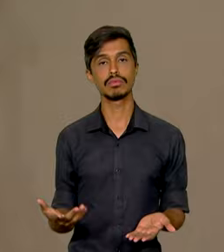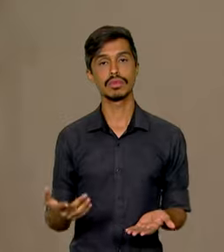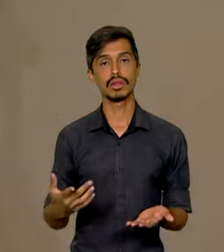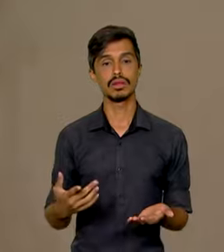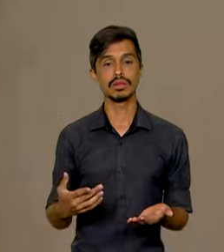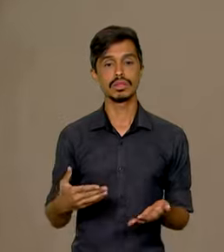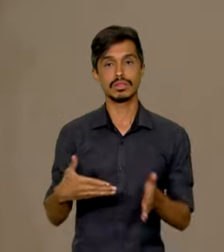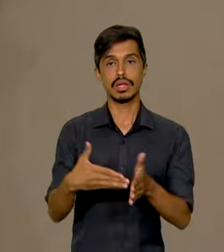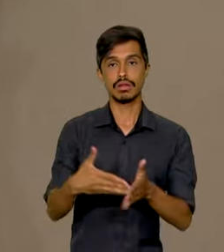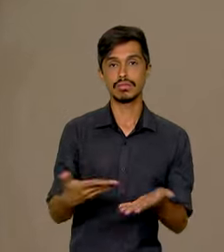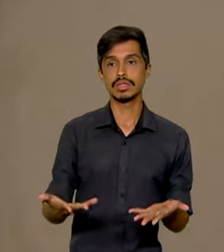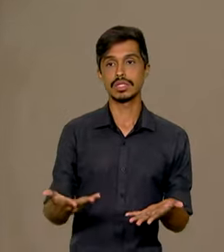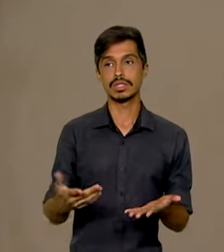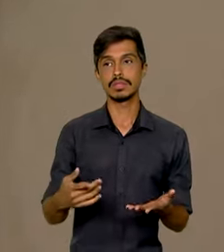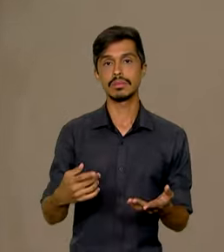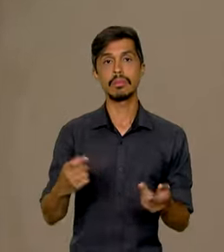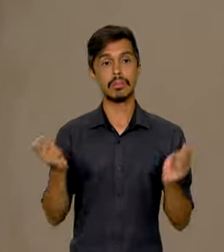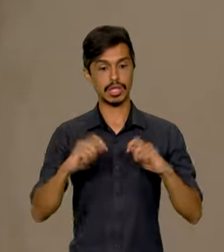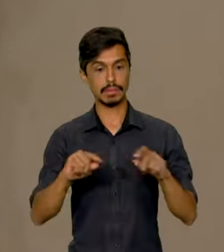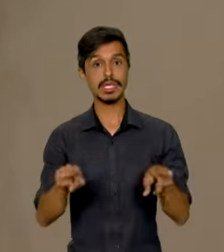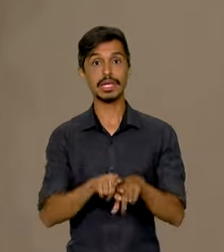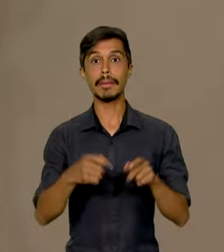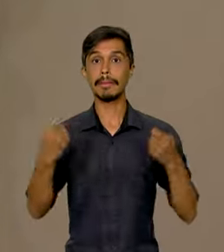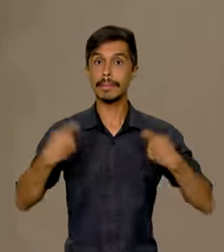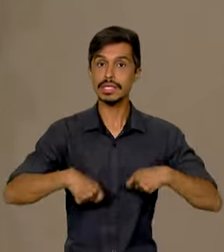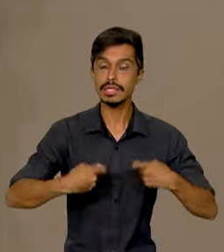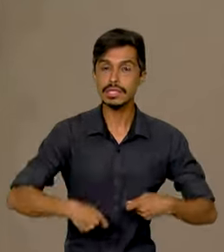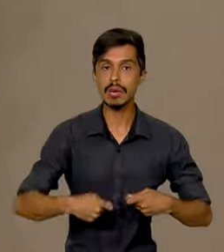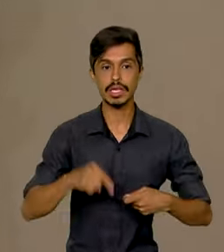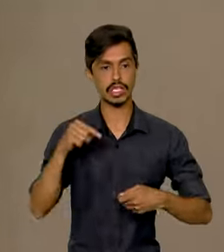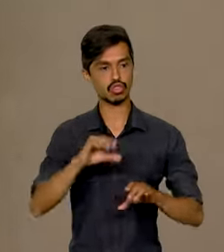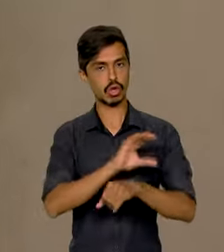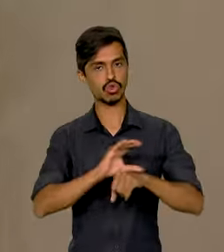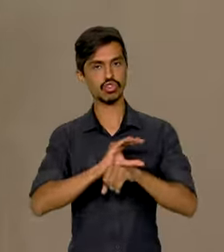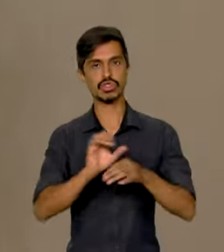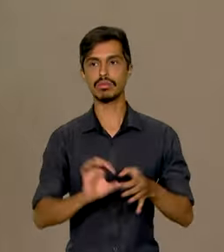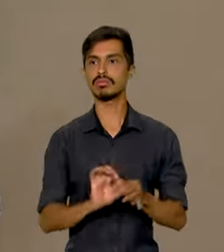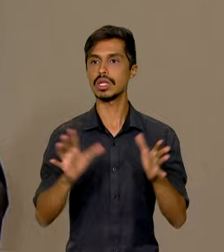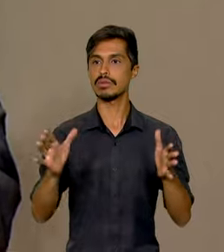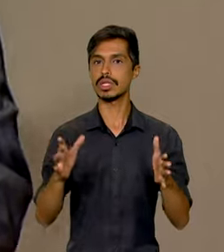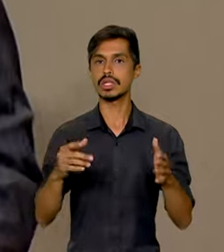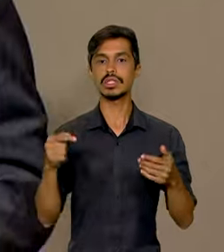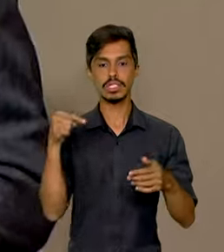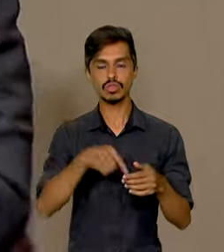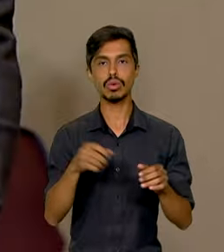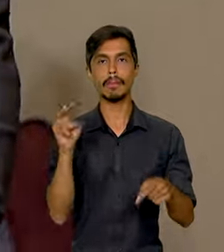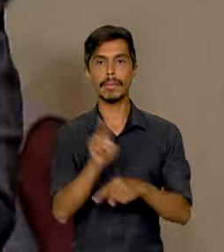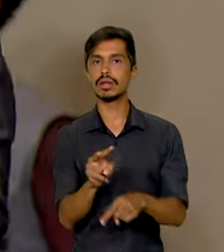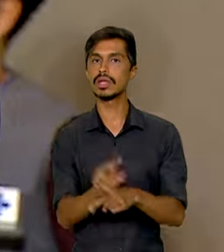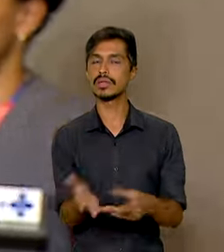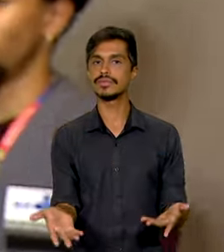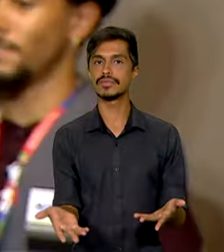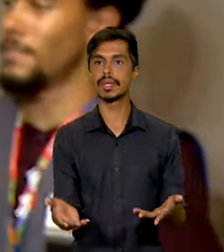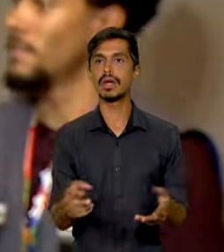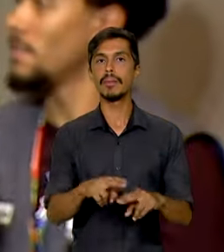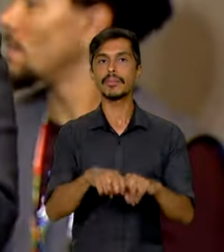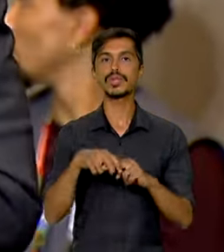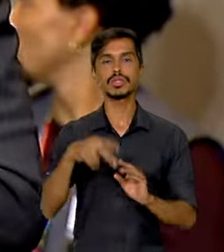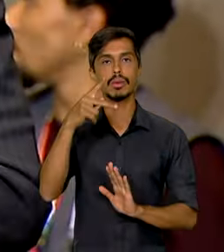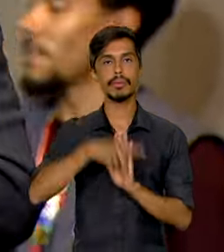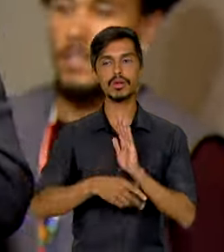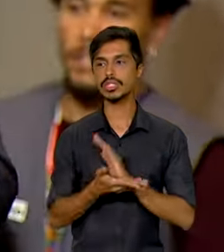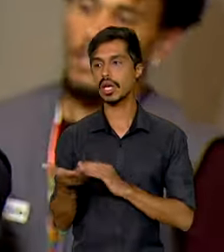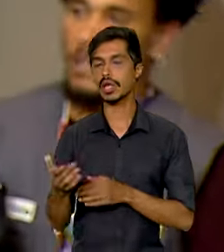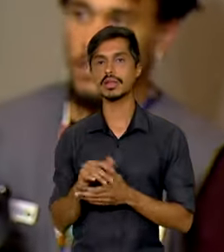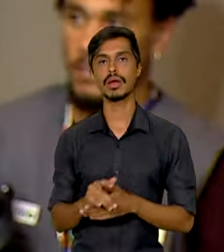como devemos. Isso é agir constitucionalmente. Isso é defender a liberdade. Por isso, essa campanha,